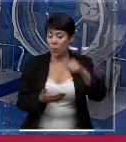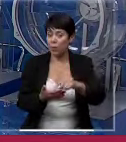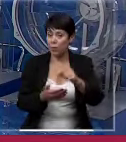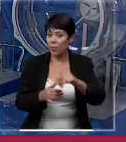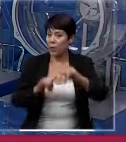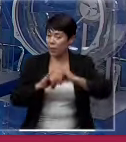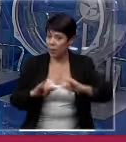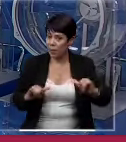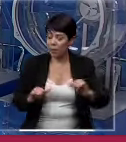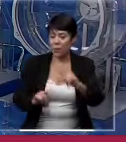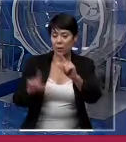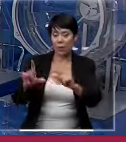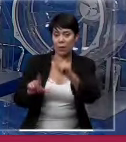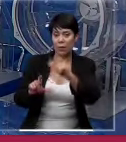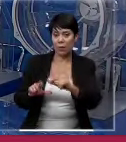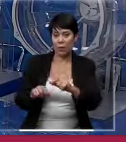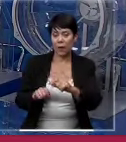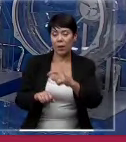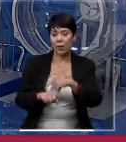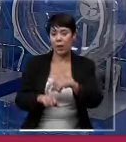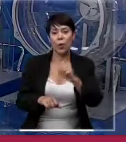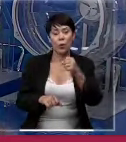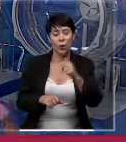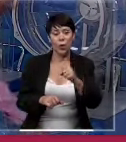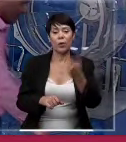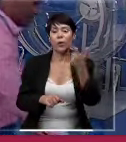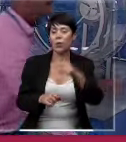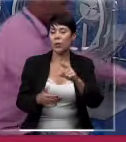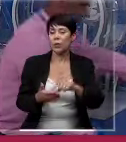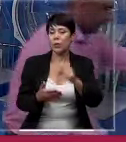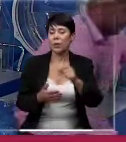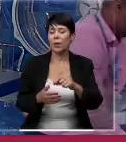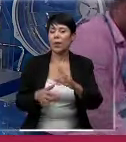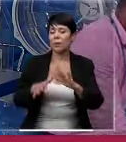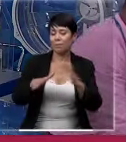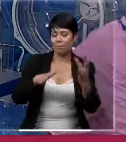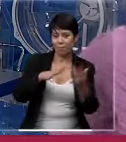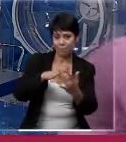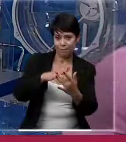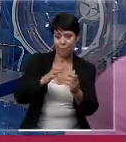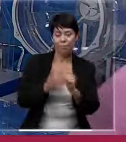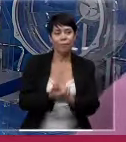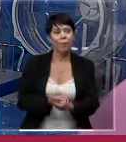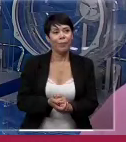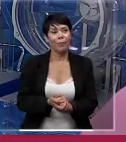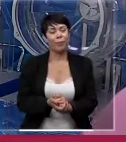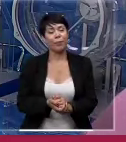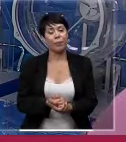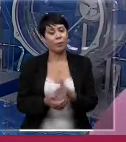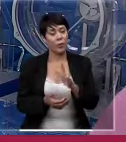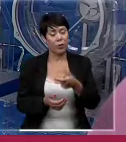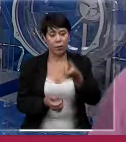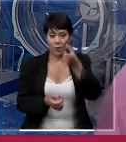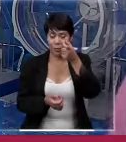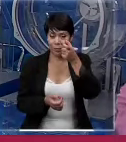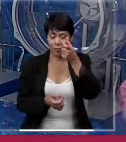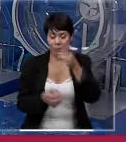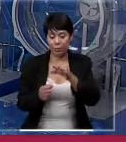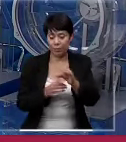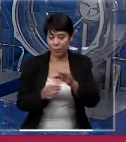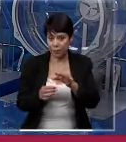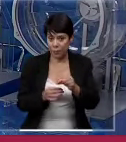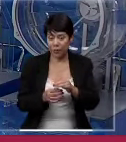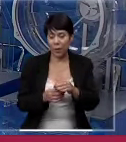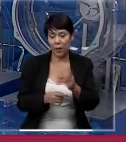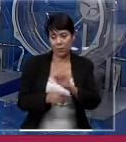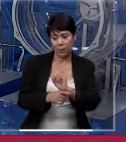sorteio, transmitido também na tela da Rede TV, e os demais sorteios online. Acompanhamos aí o procedimento de reabastecimento do Globo. As